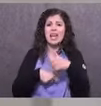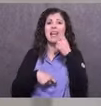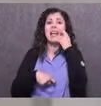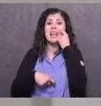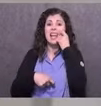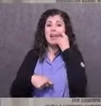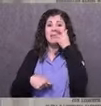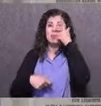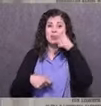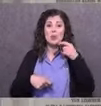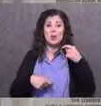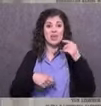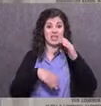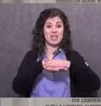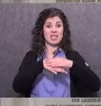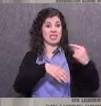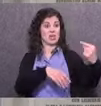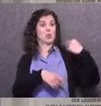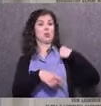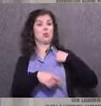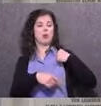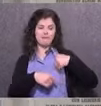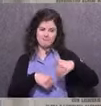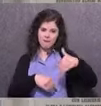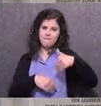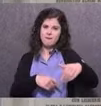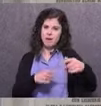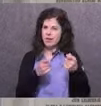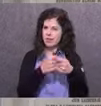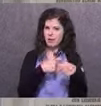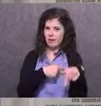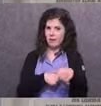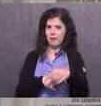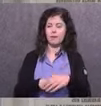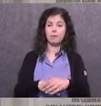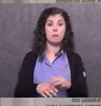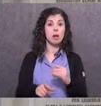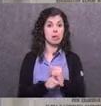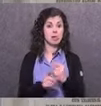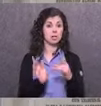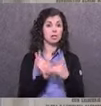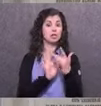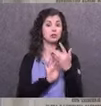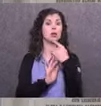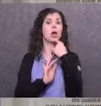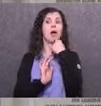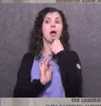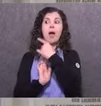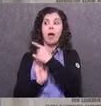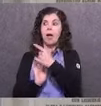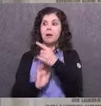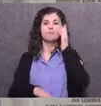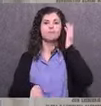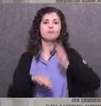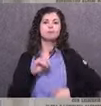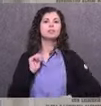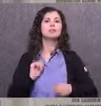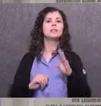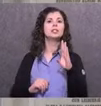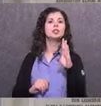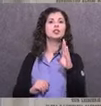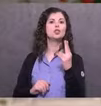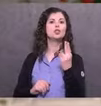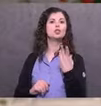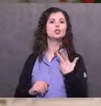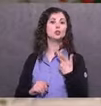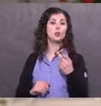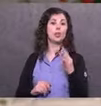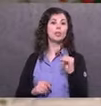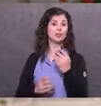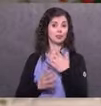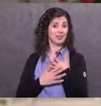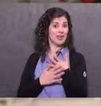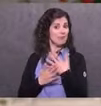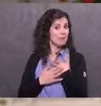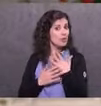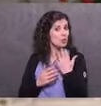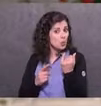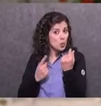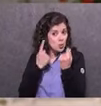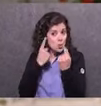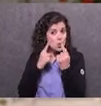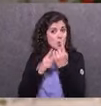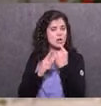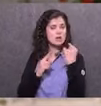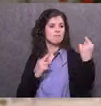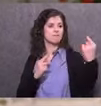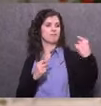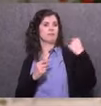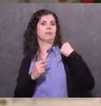entregar. Ainda Jesus estava a falar, quando chegou Judas, um dos doze, e com ele